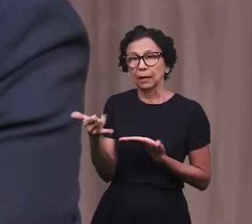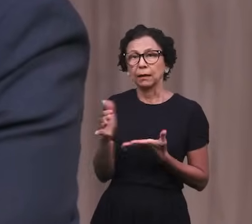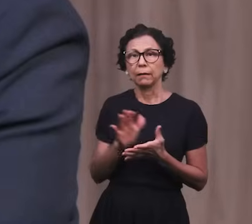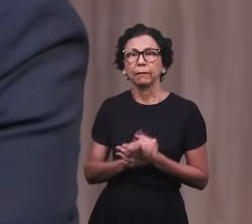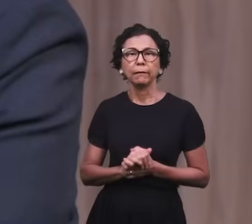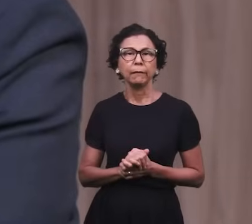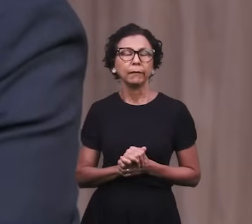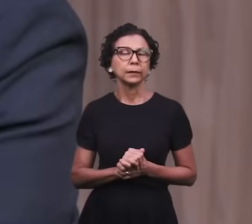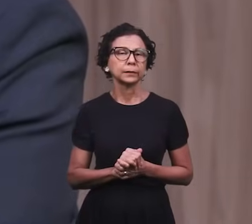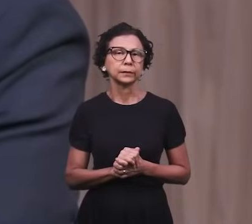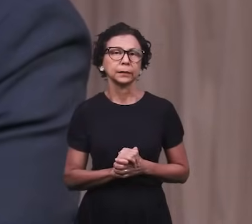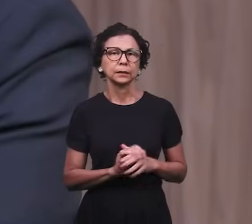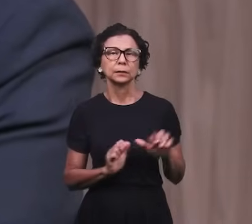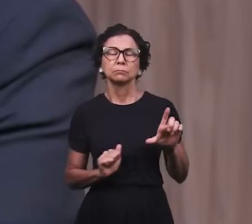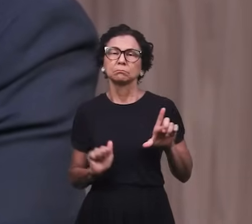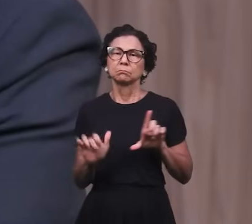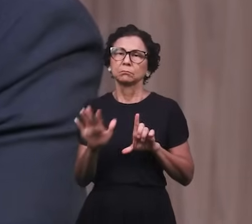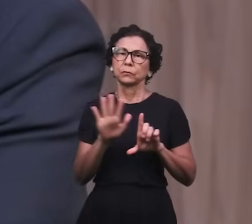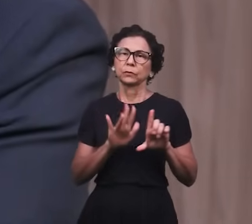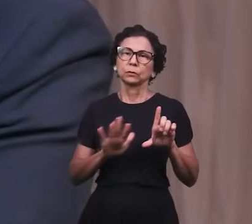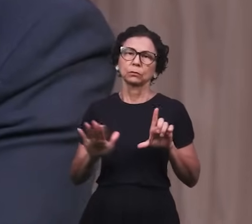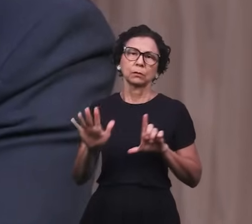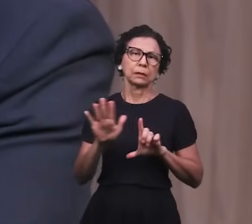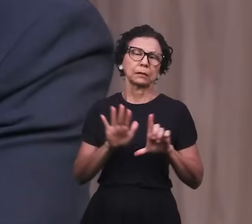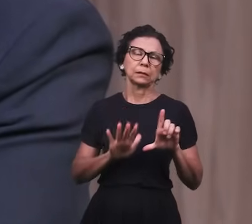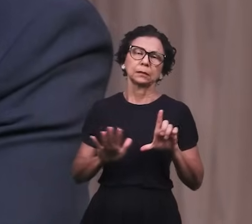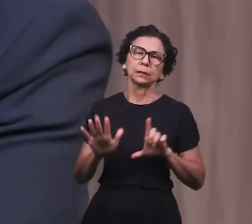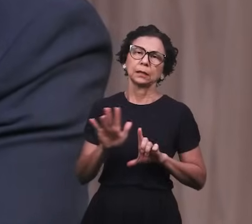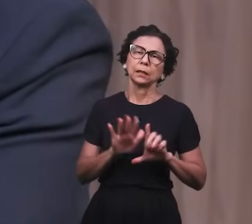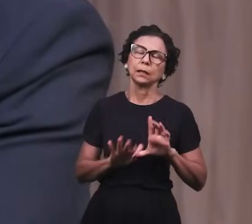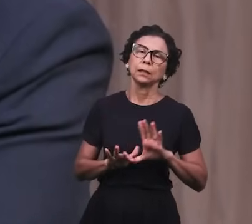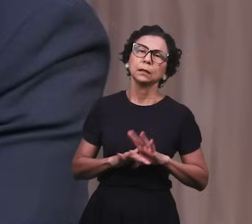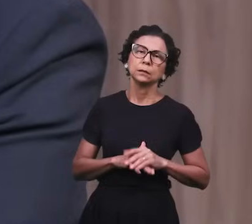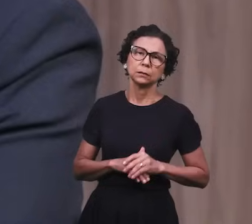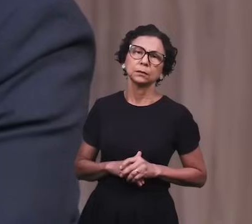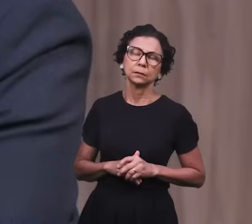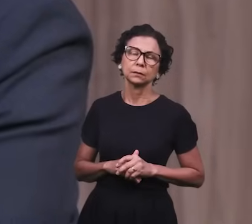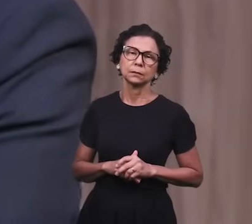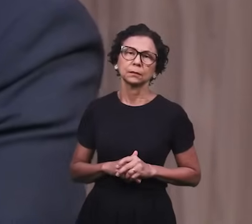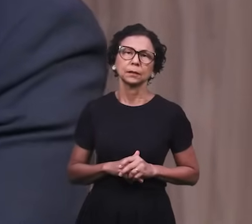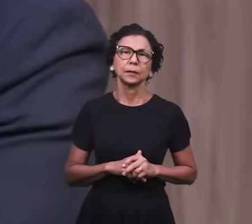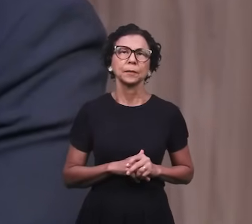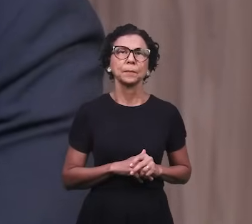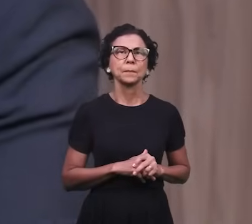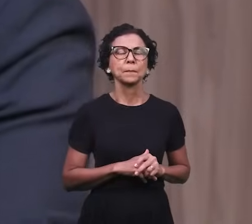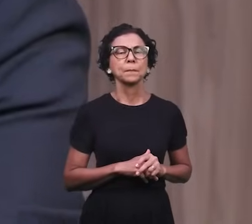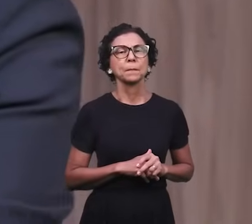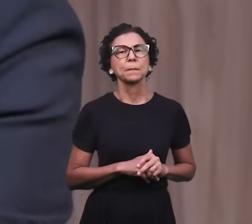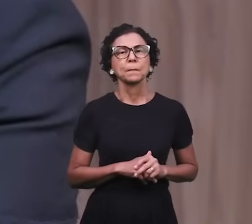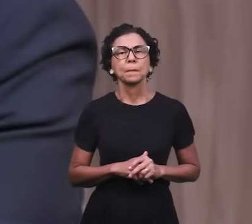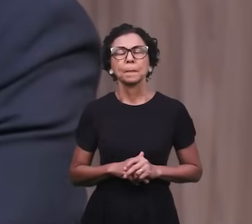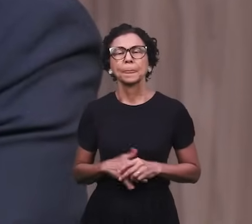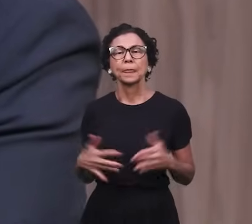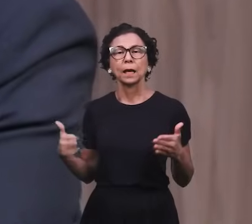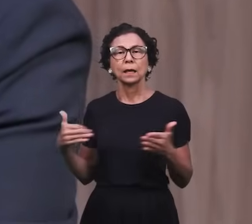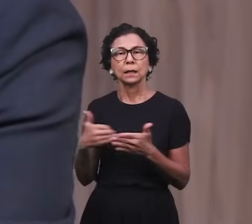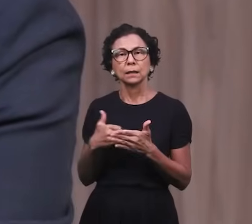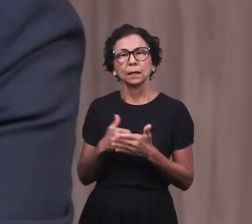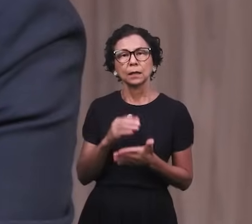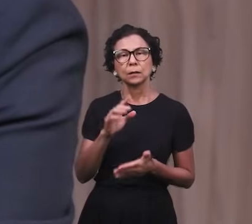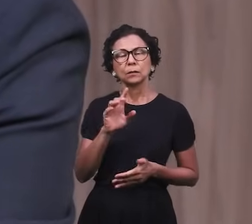sistemas virtuais, enfim, né? Então, até chegarmos ao ChatGPT, né? Passou por toda essa evolução